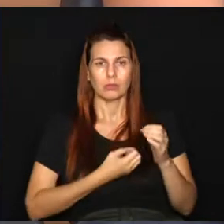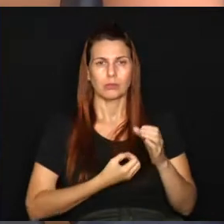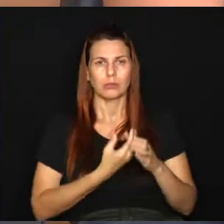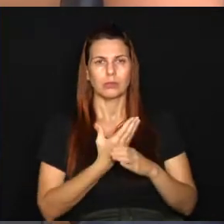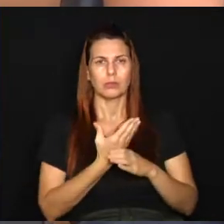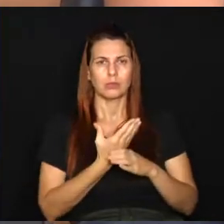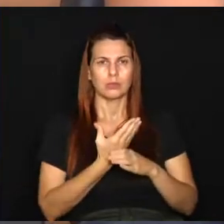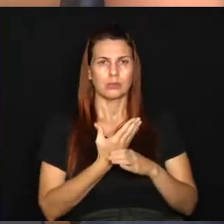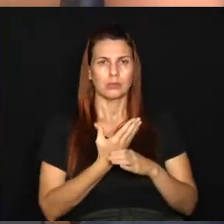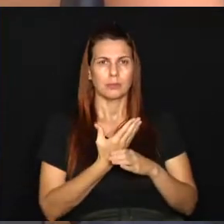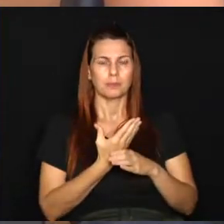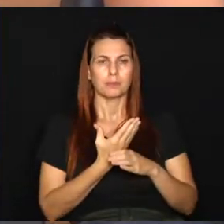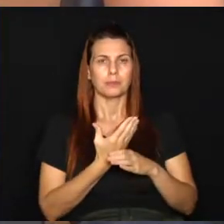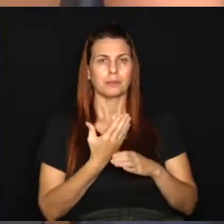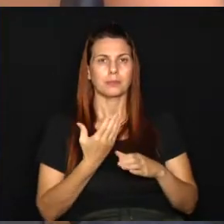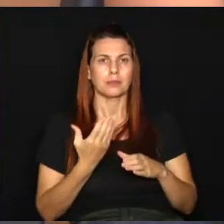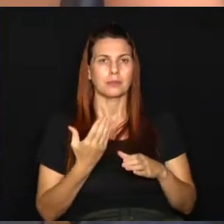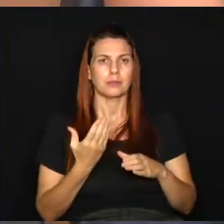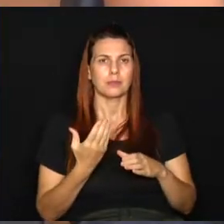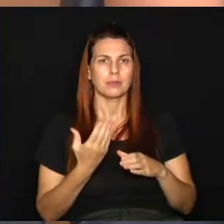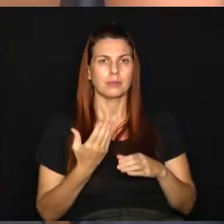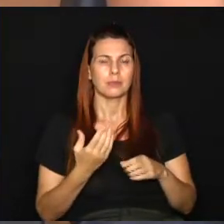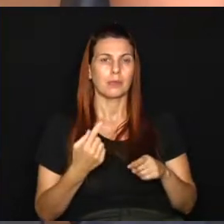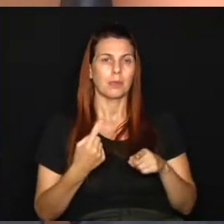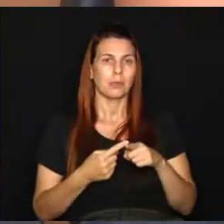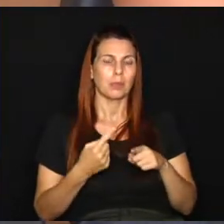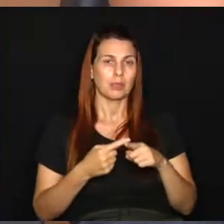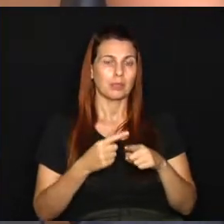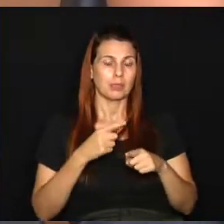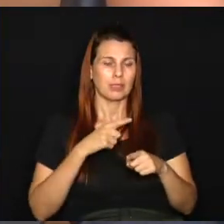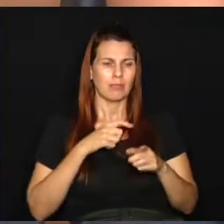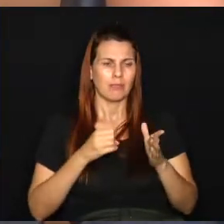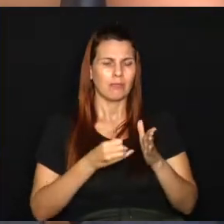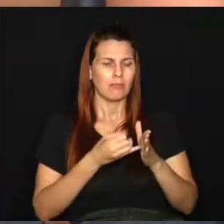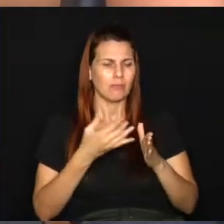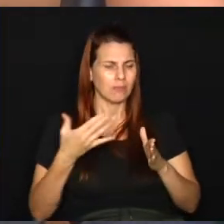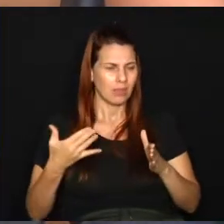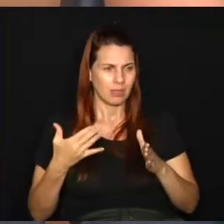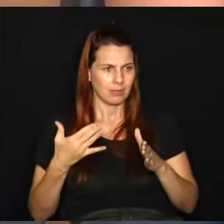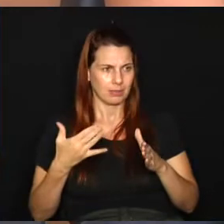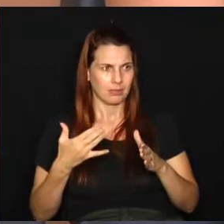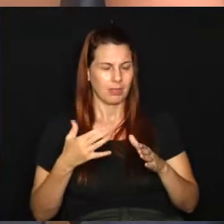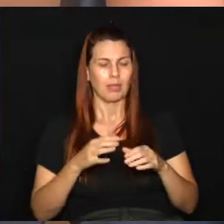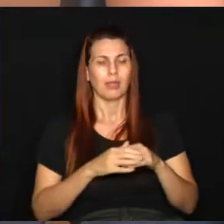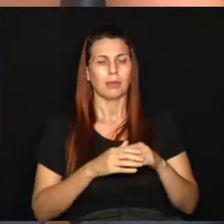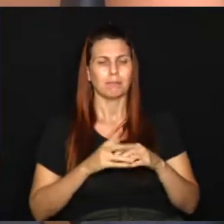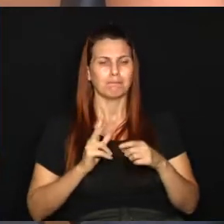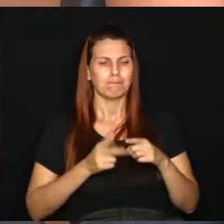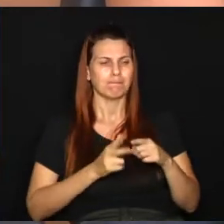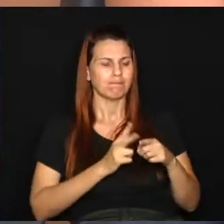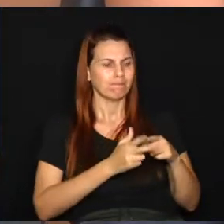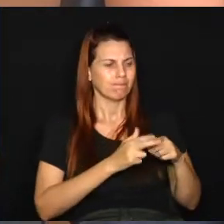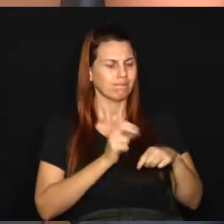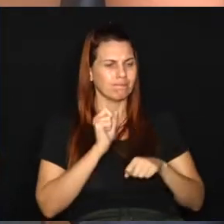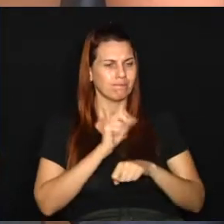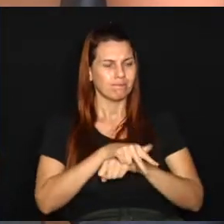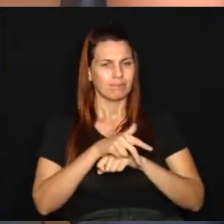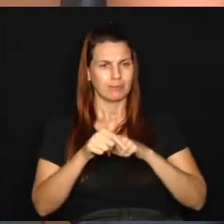insurgência pela profusão de práticas sexistas, principalmente em vagas de emprego.